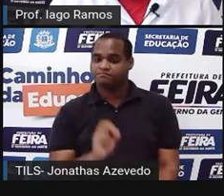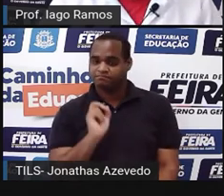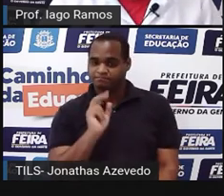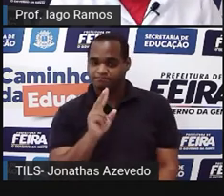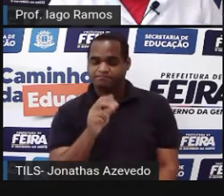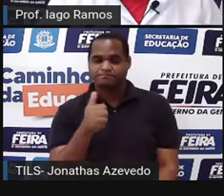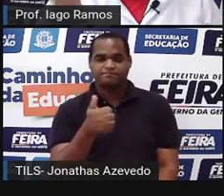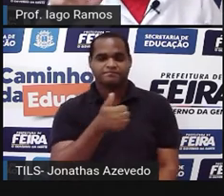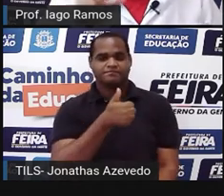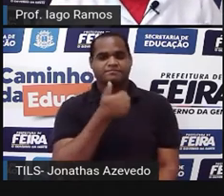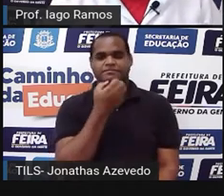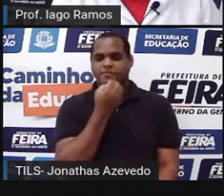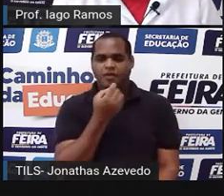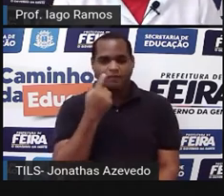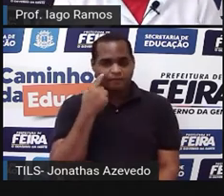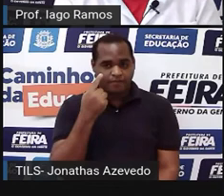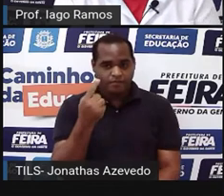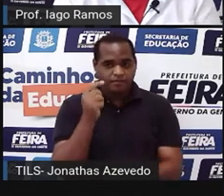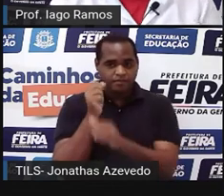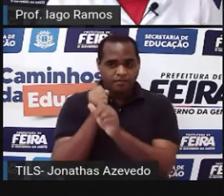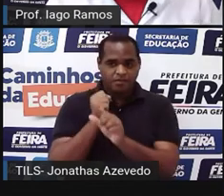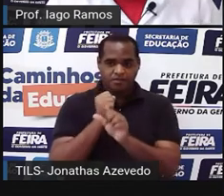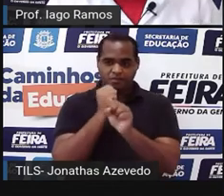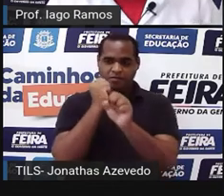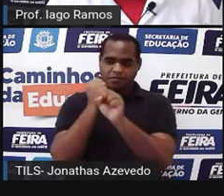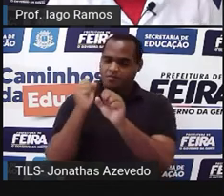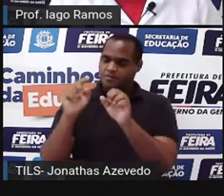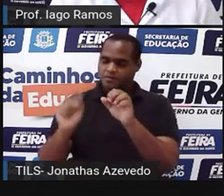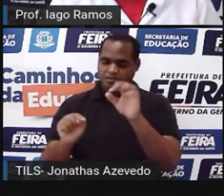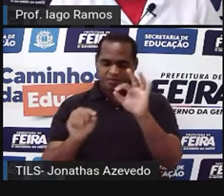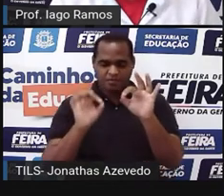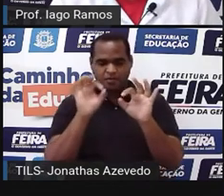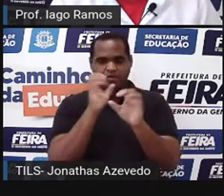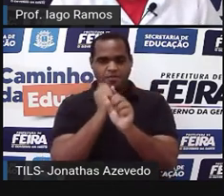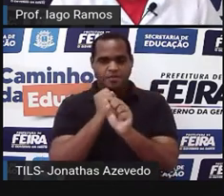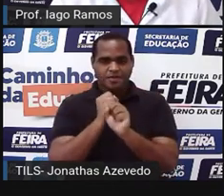Beleza. Olhou a medida desses lados?